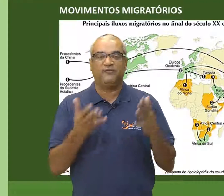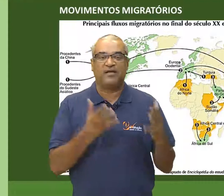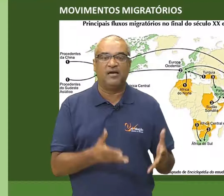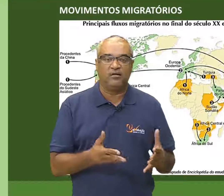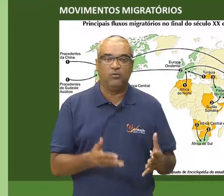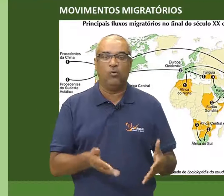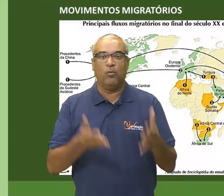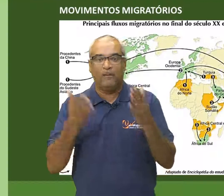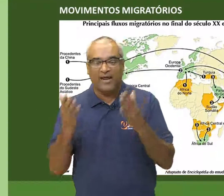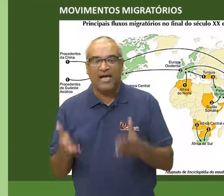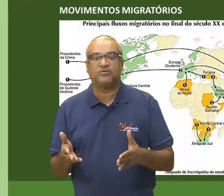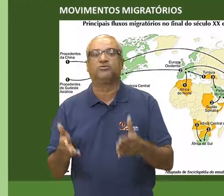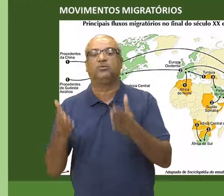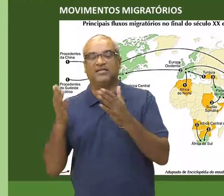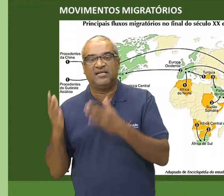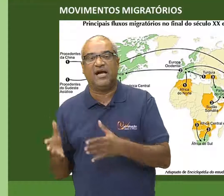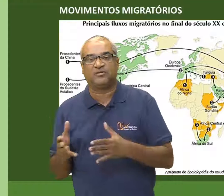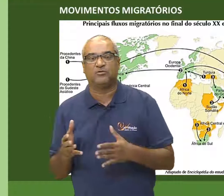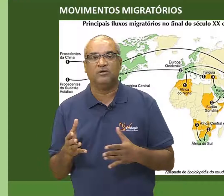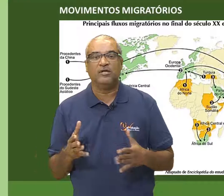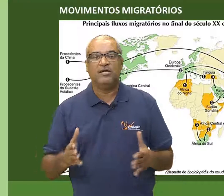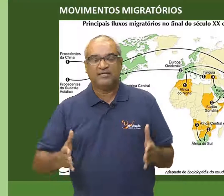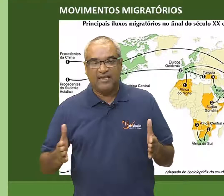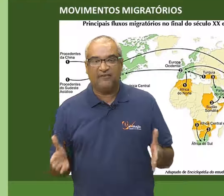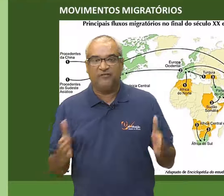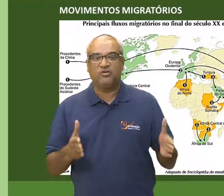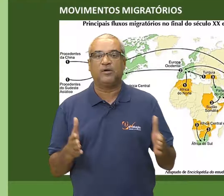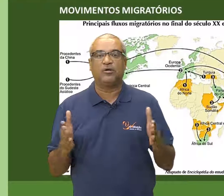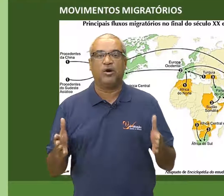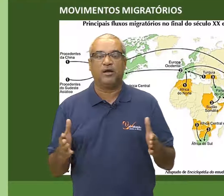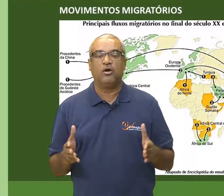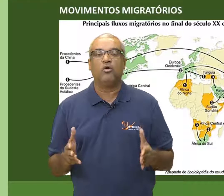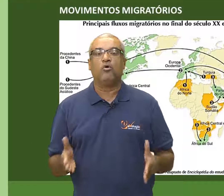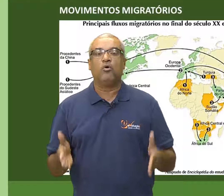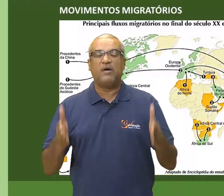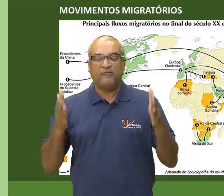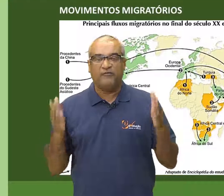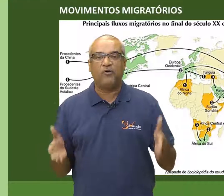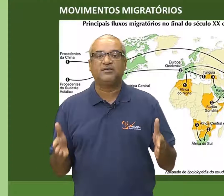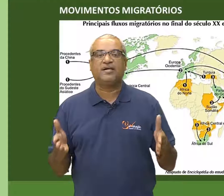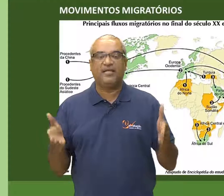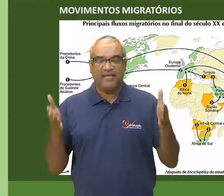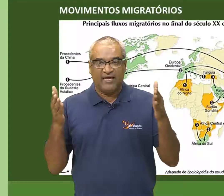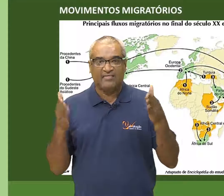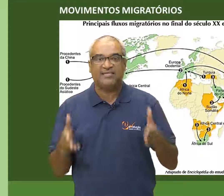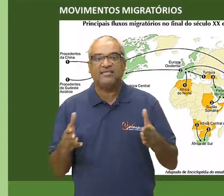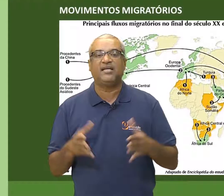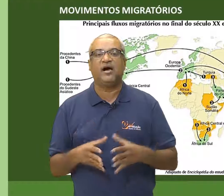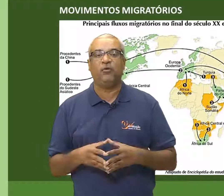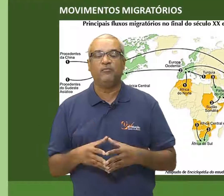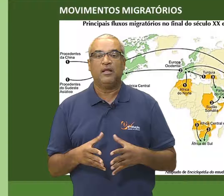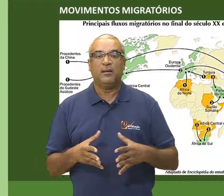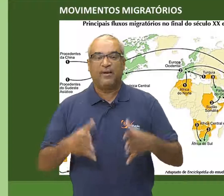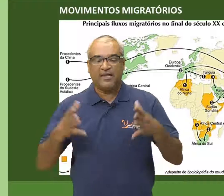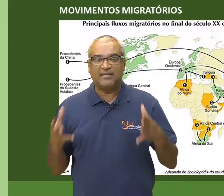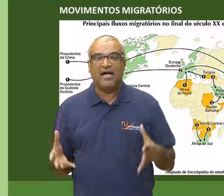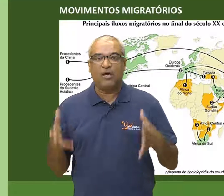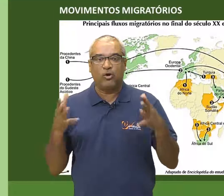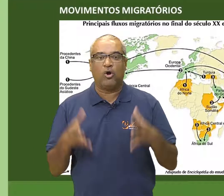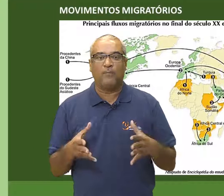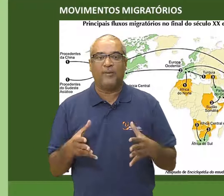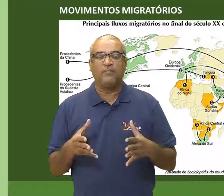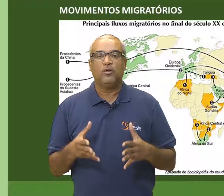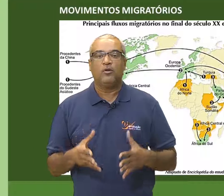do africano, o braço do asiático será visto agora como uma força essencial para